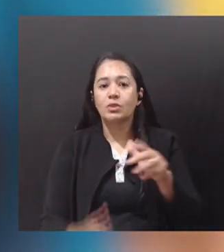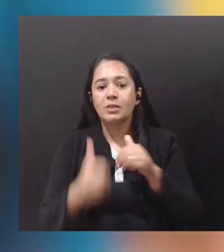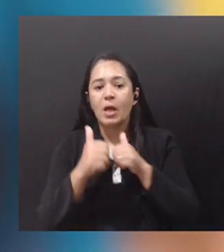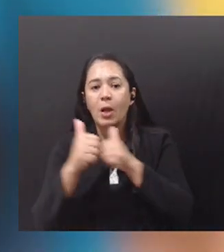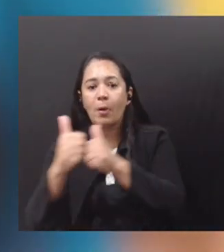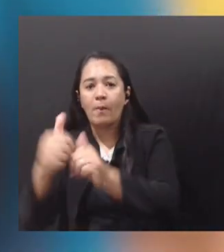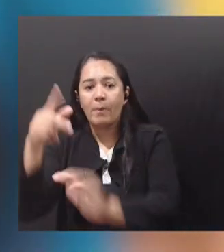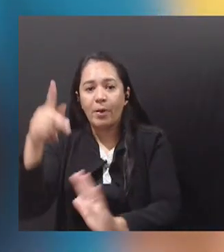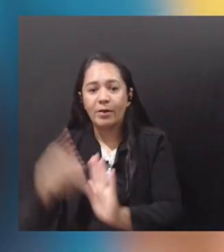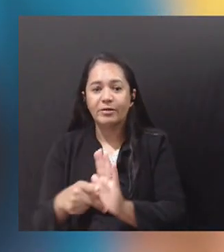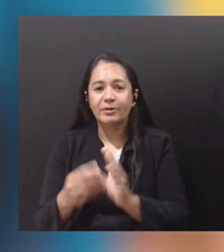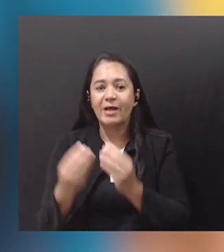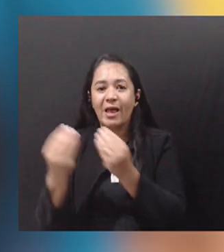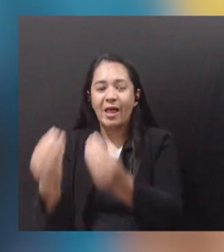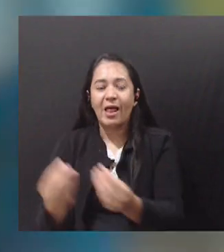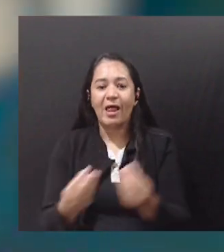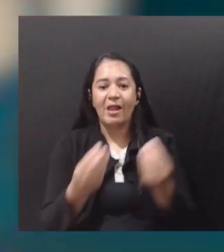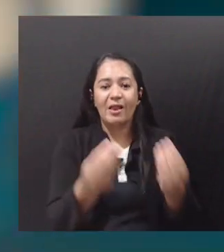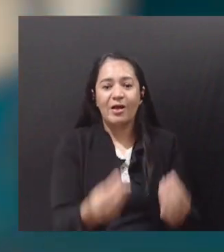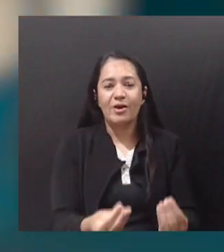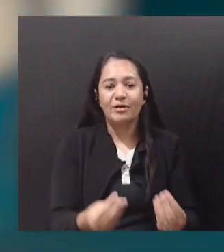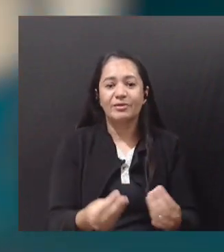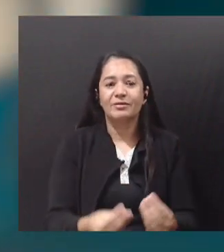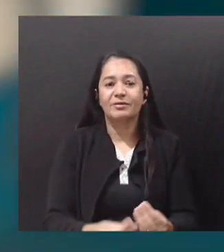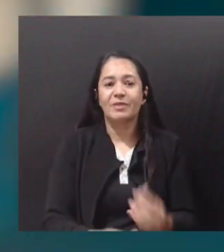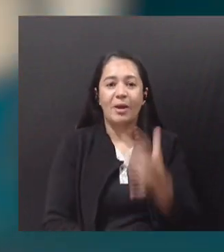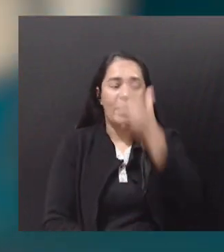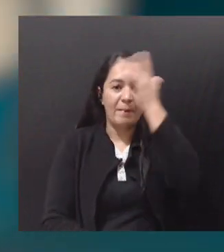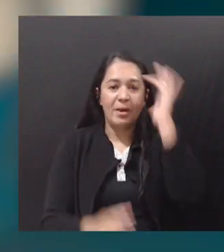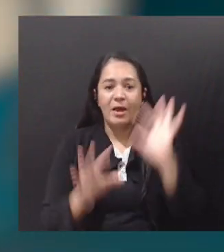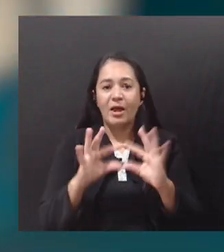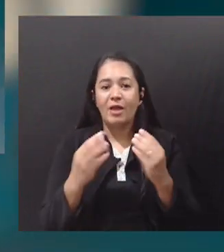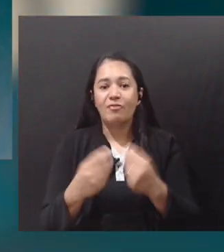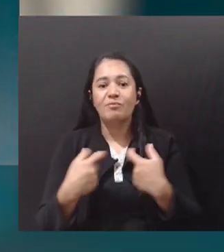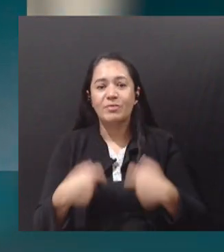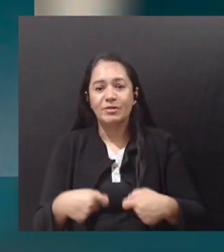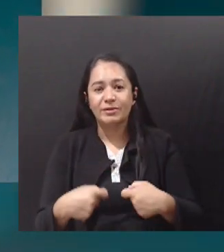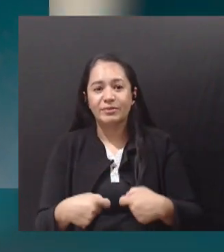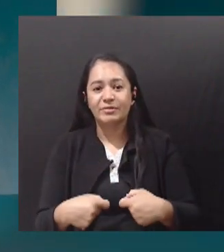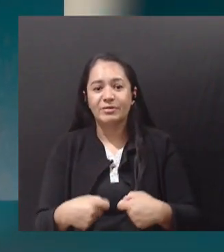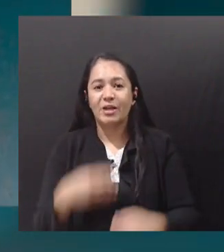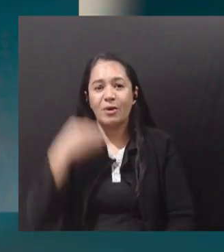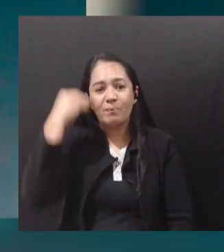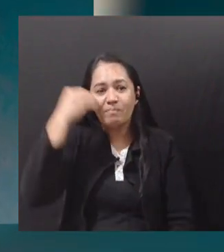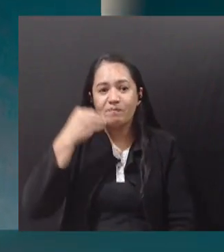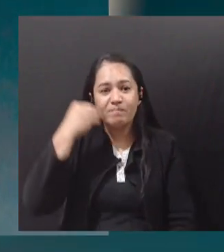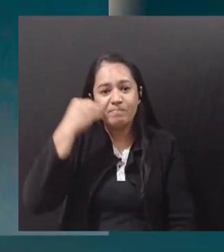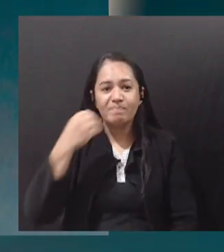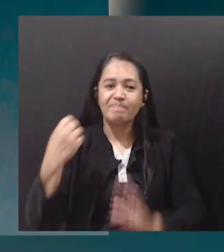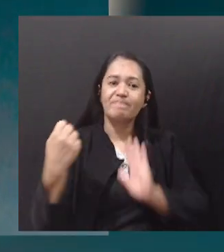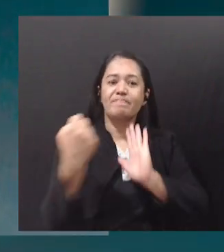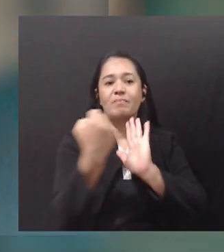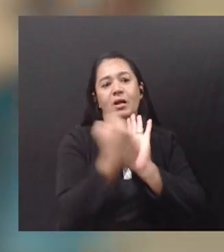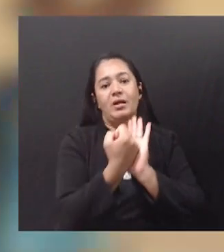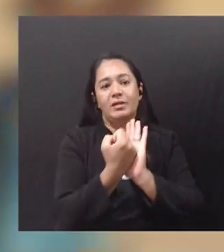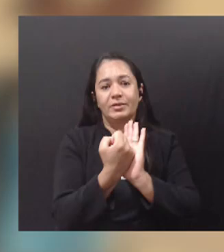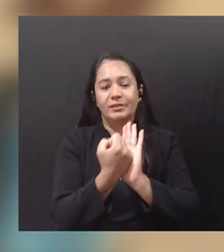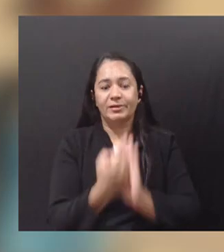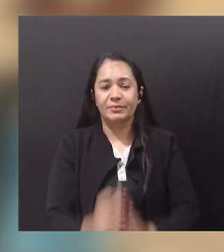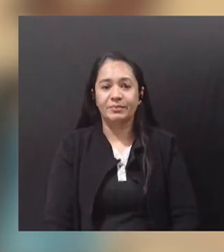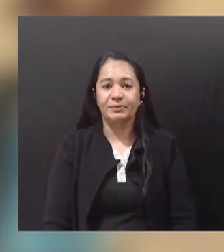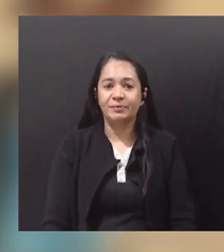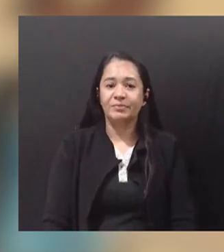de doações para aquelas famílias tão necessitadas, assim, é uma experiência muito marcante, né, na nossa vida, né? Então, é uma